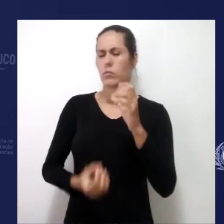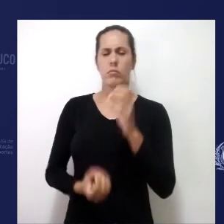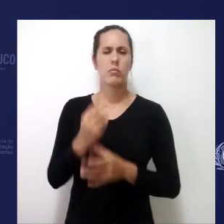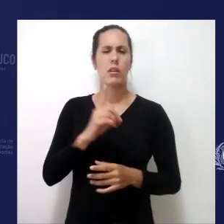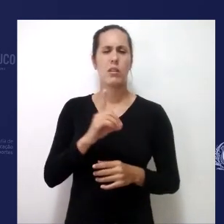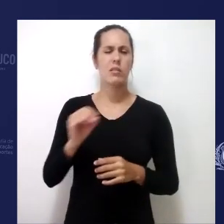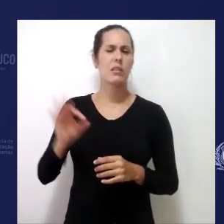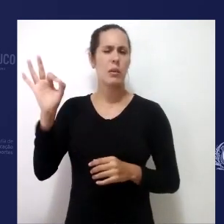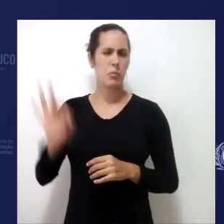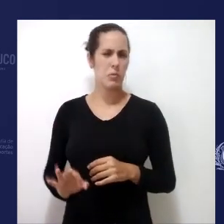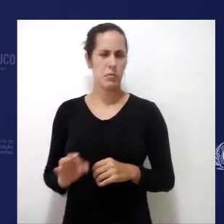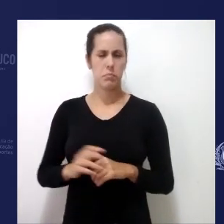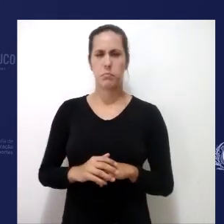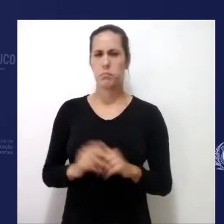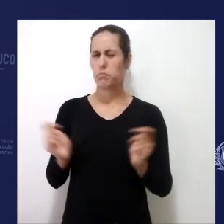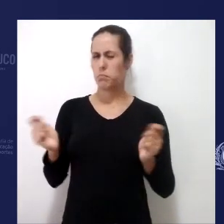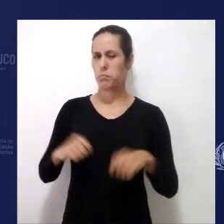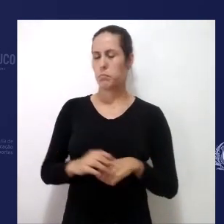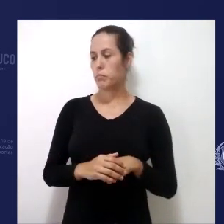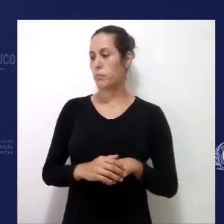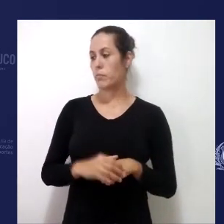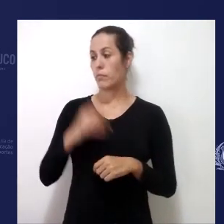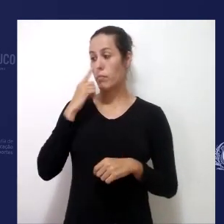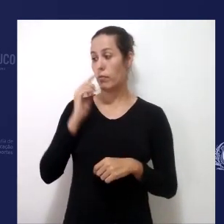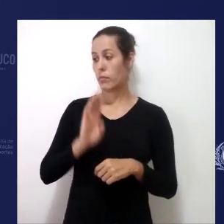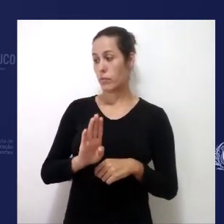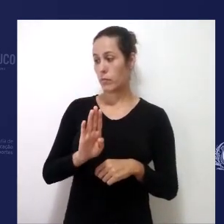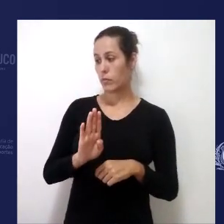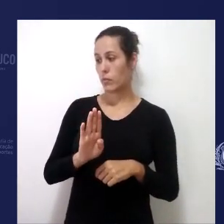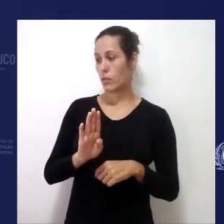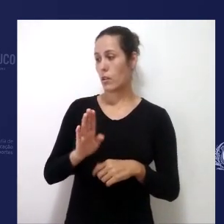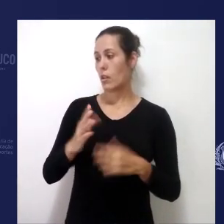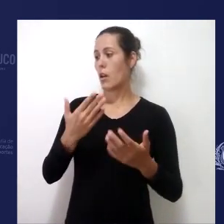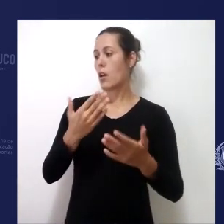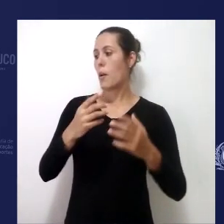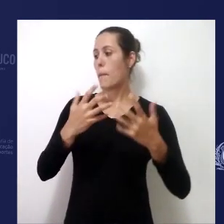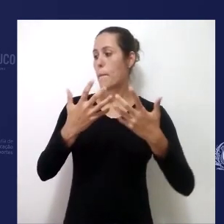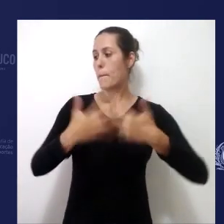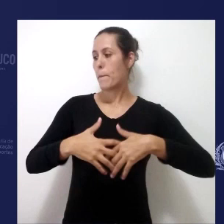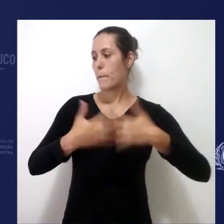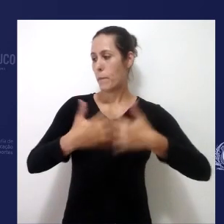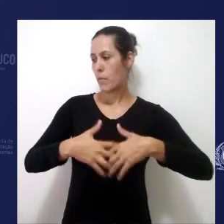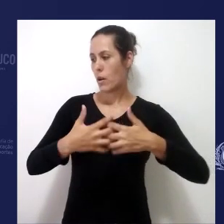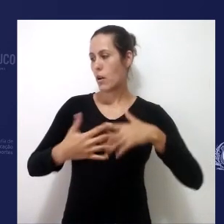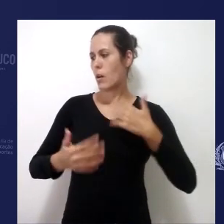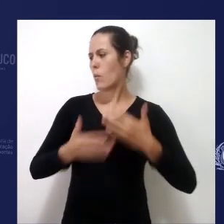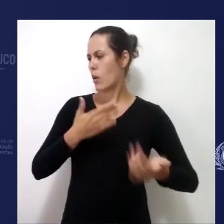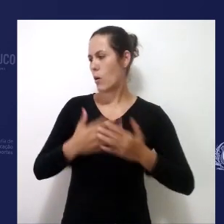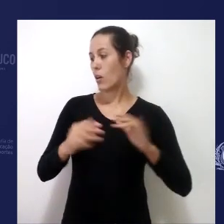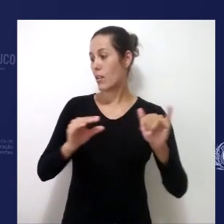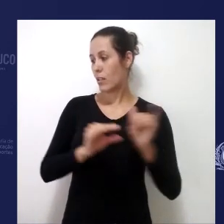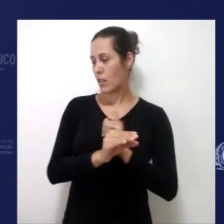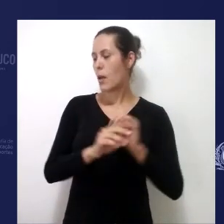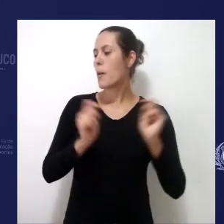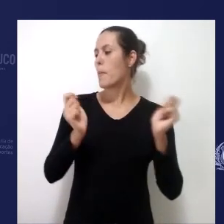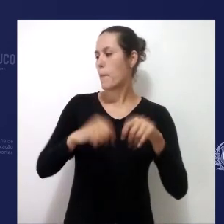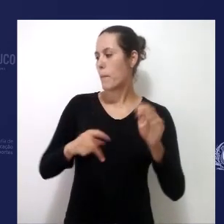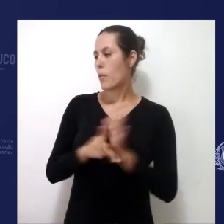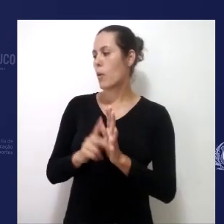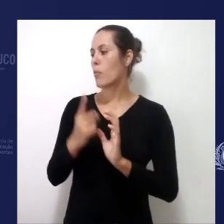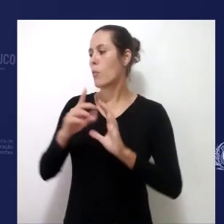seja 100%. Alternativa B, qualquer máquina térmica necessita apenas de uma fonte